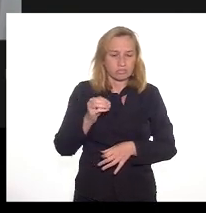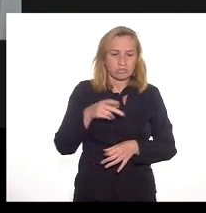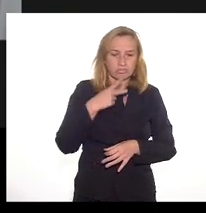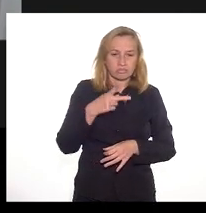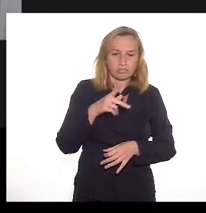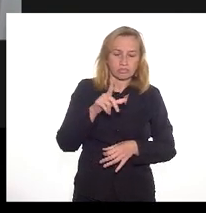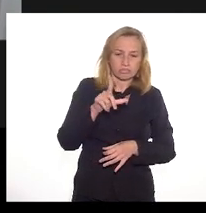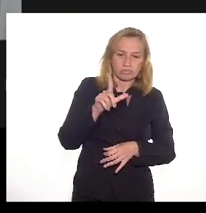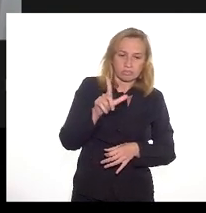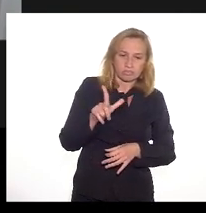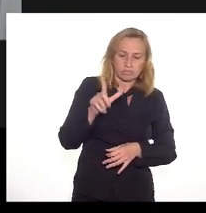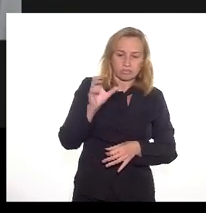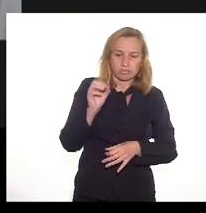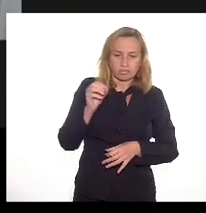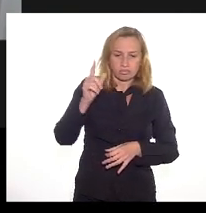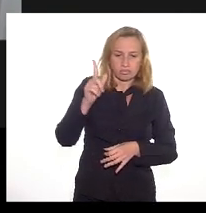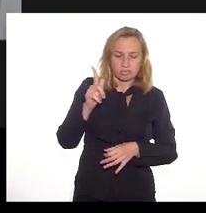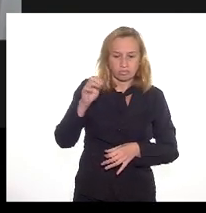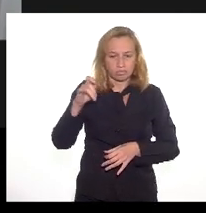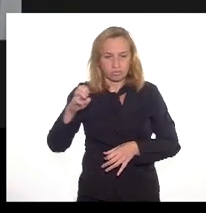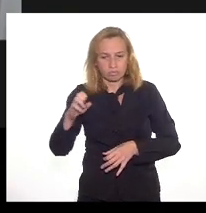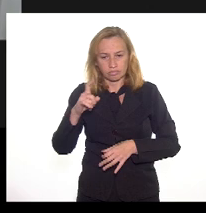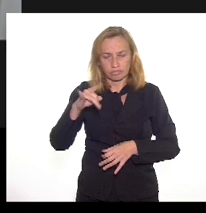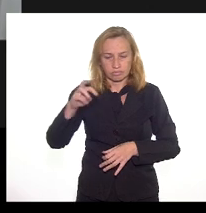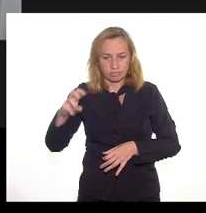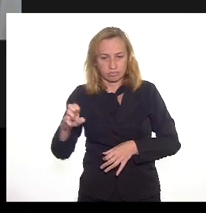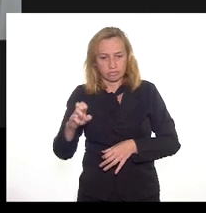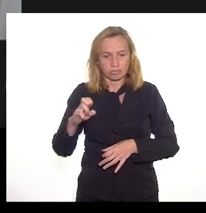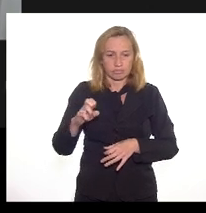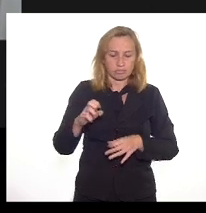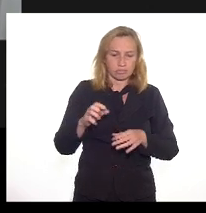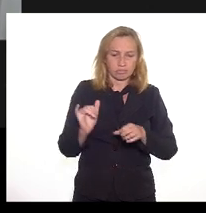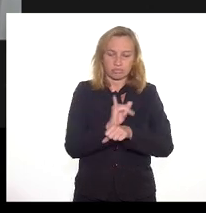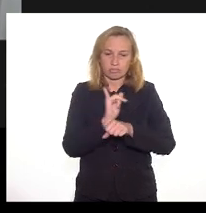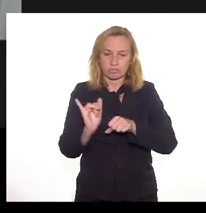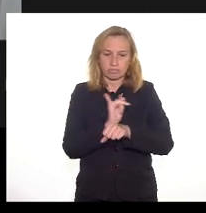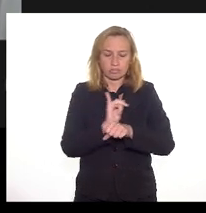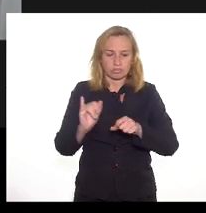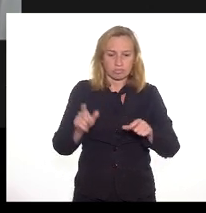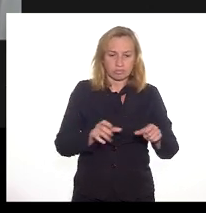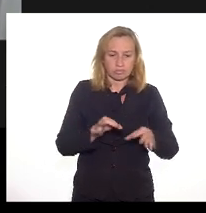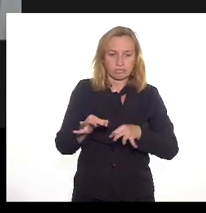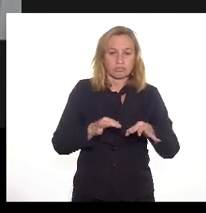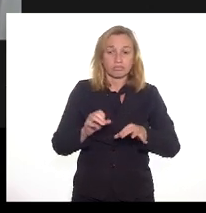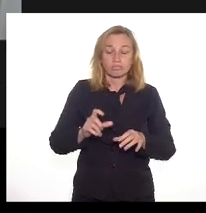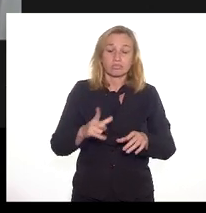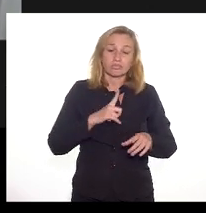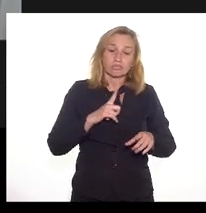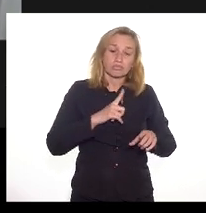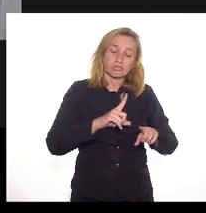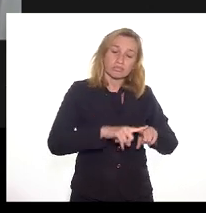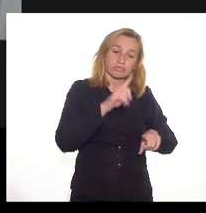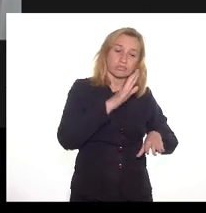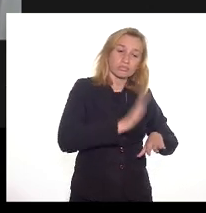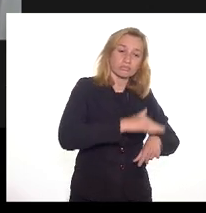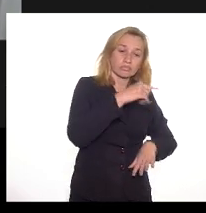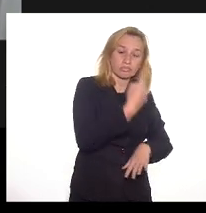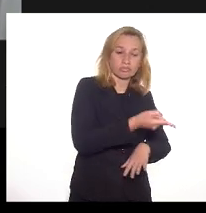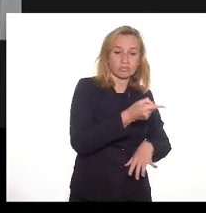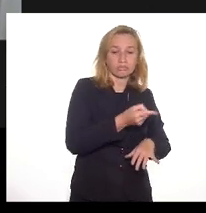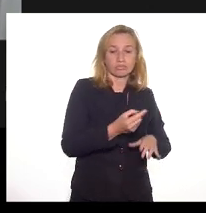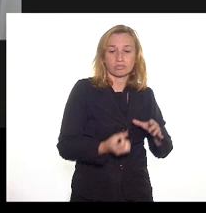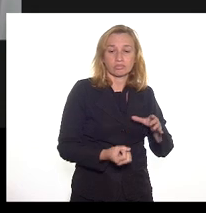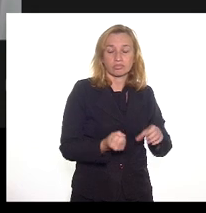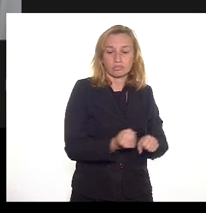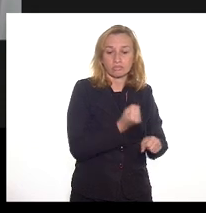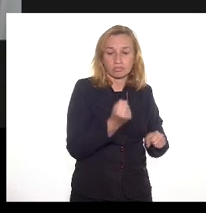longevidade de planejamento, mas tem uma Coreia aí que, para ser boa em construção naval, levou 30 anos. E a